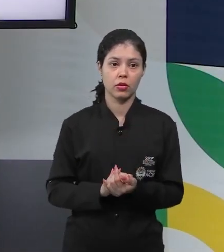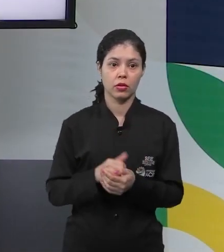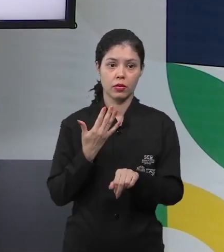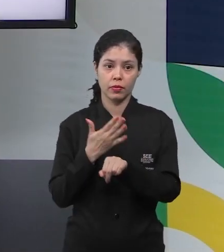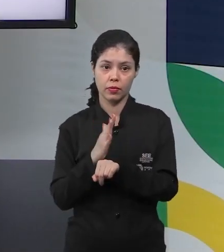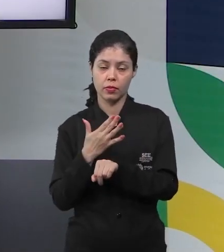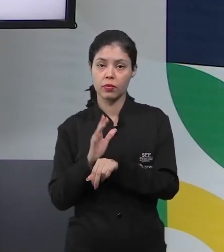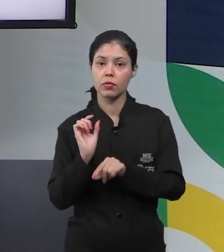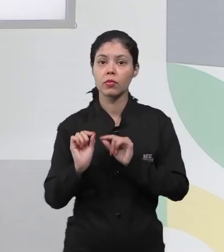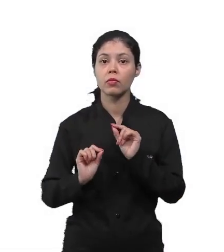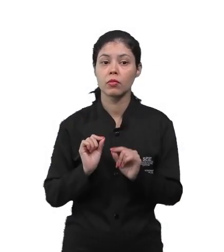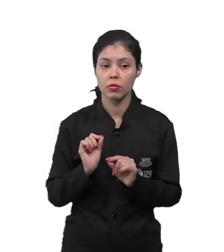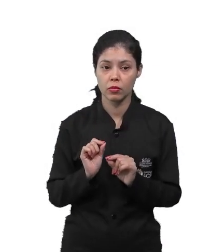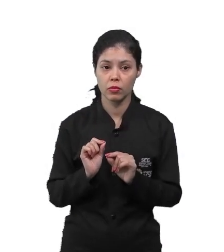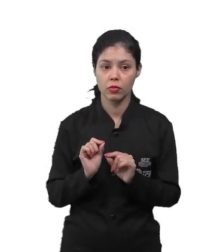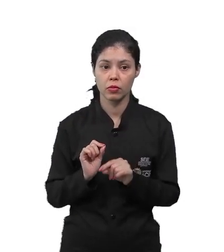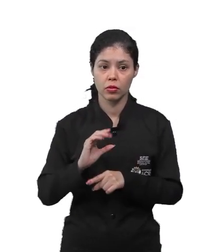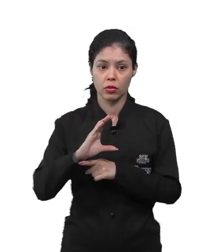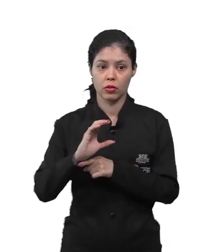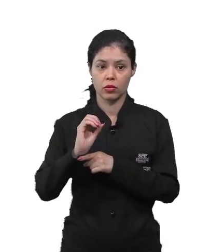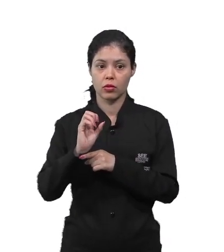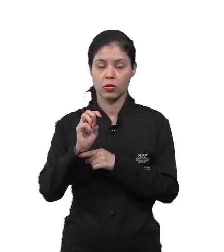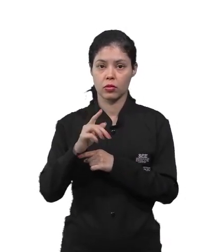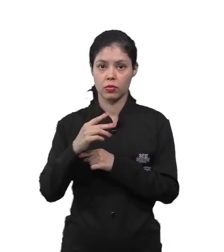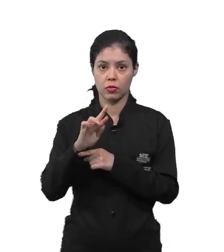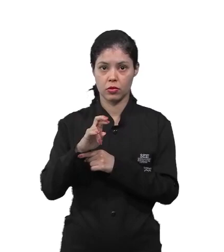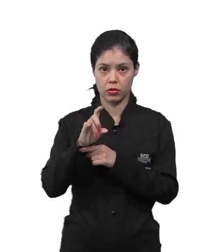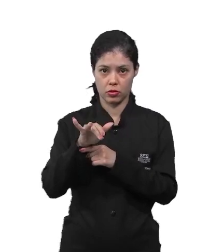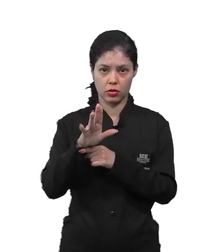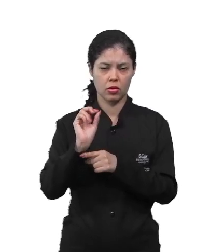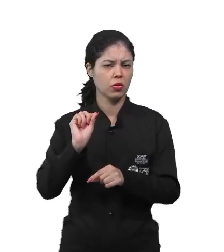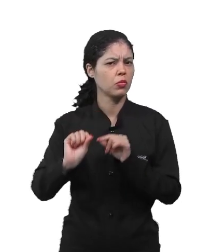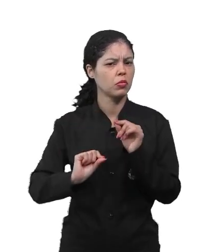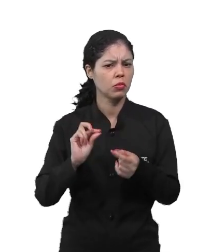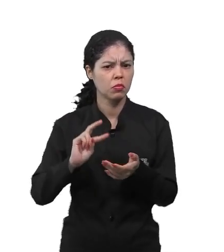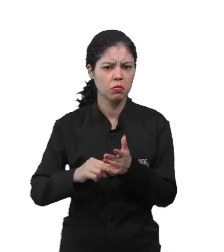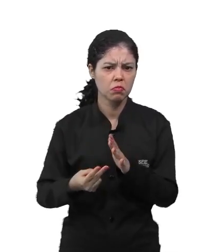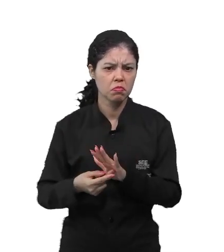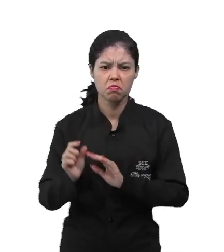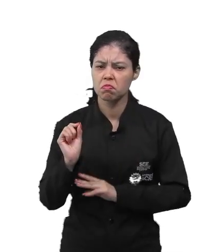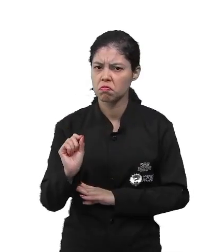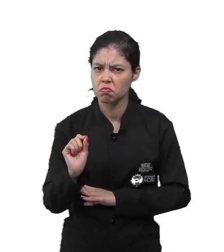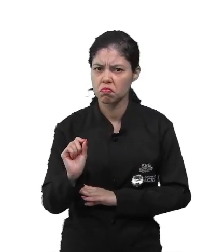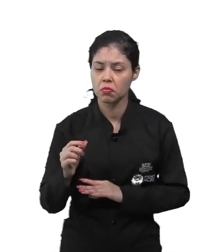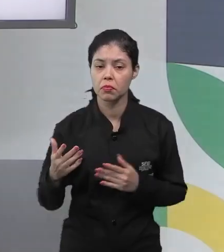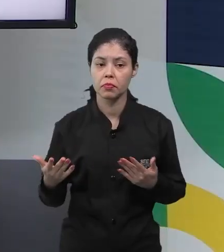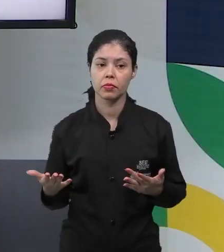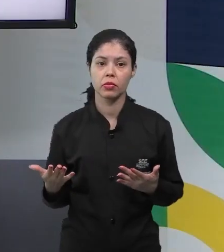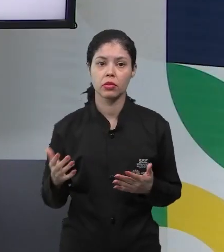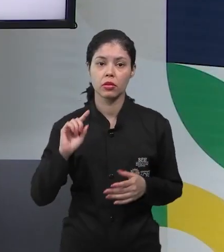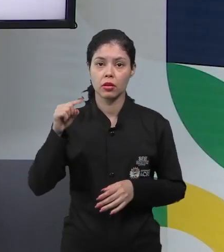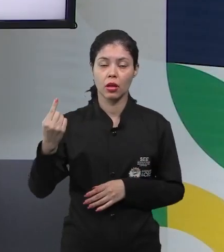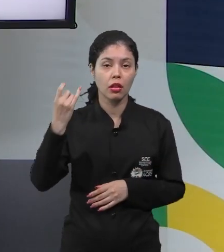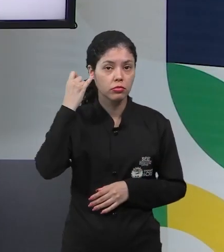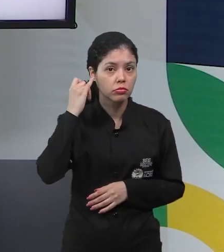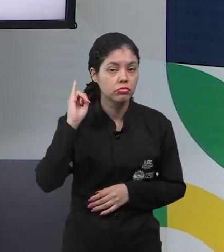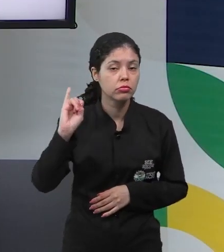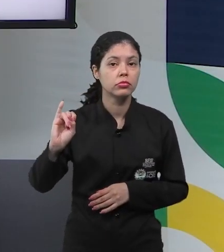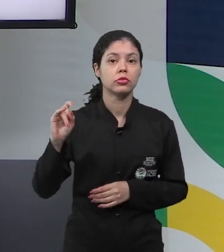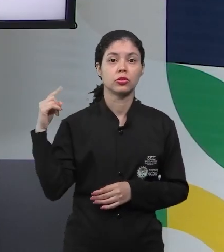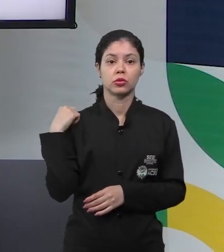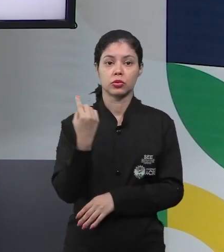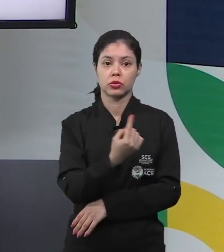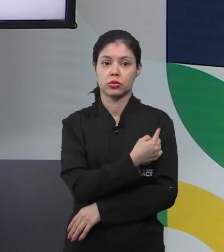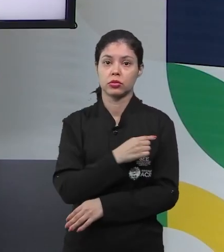o exercício do cosmopolitismo. E o que é esse cosmopolitismo? É aquela ideia de que